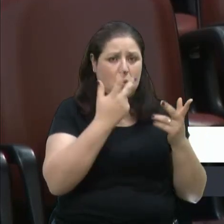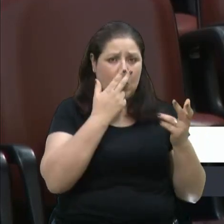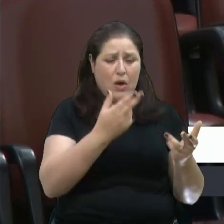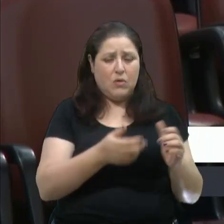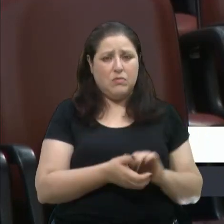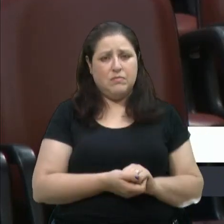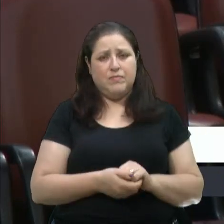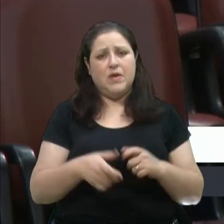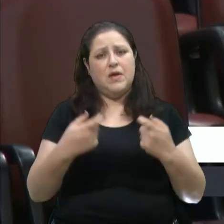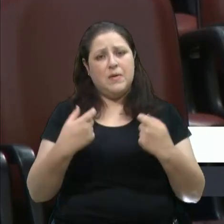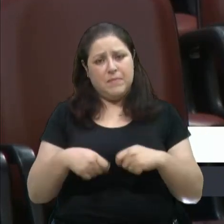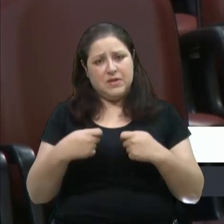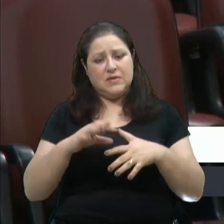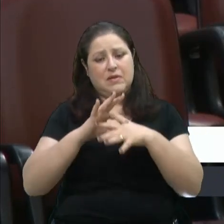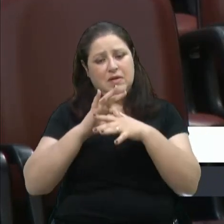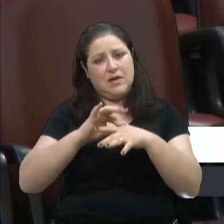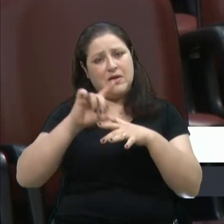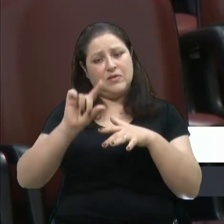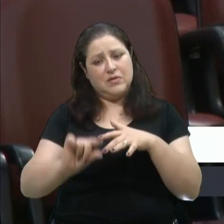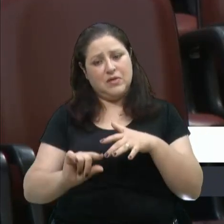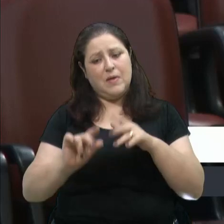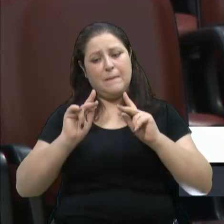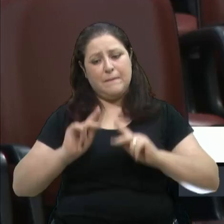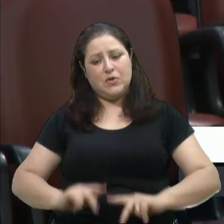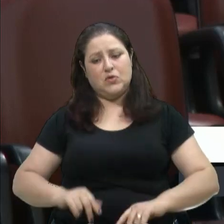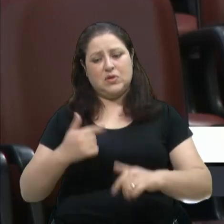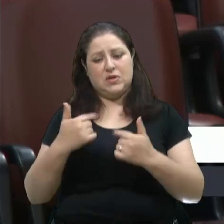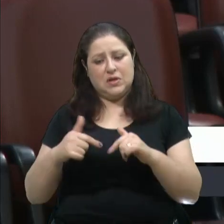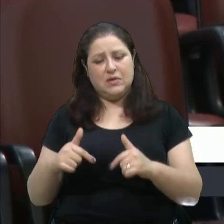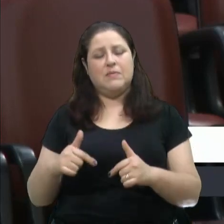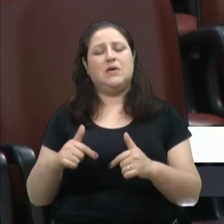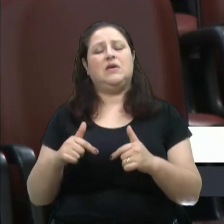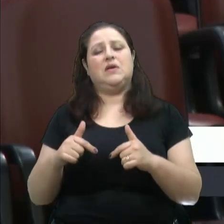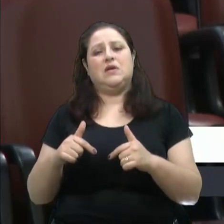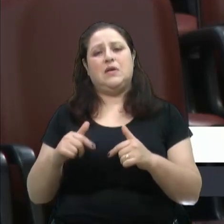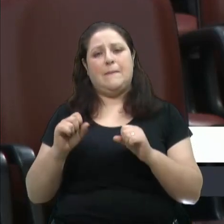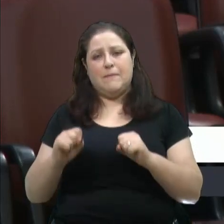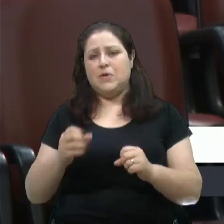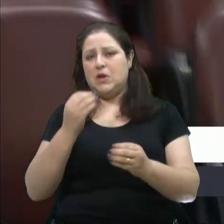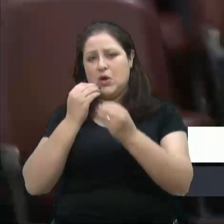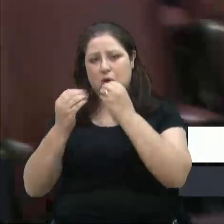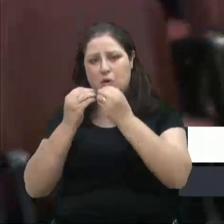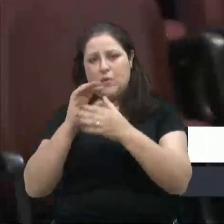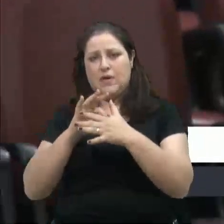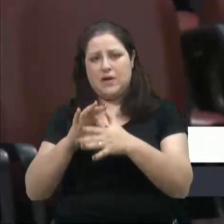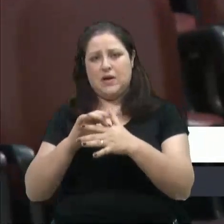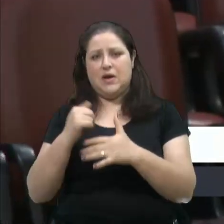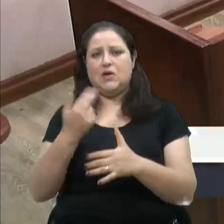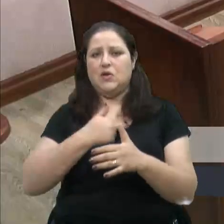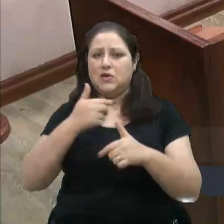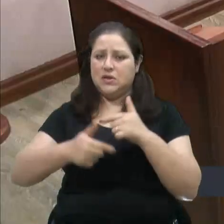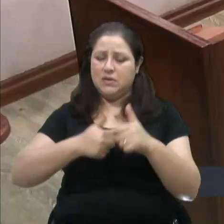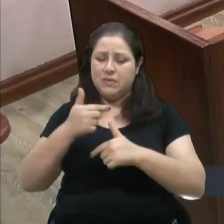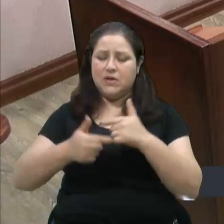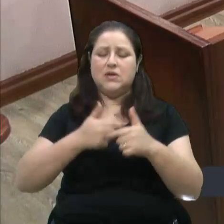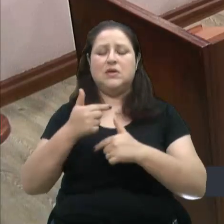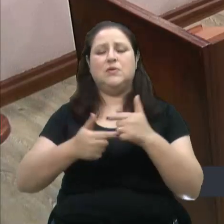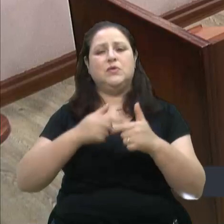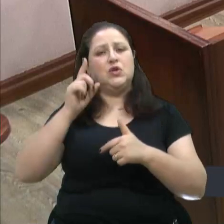trabalhador podemos comer carne nós que que trabalha no dia a dia nós que produz